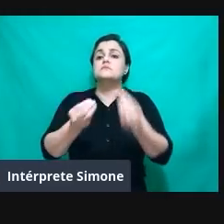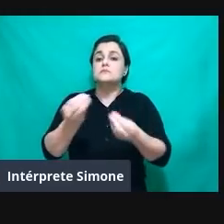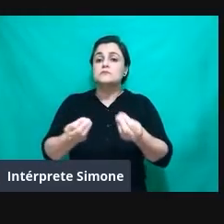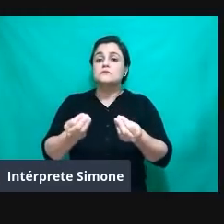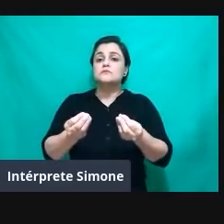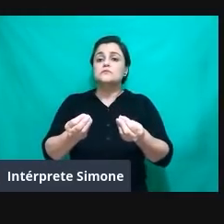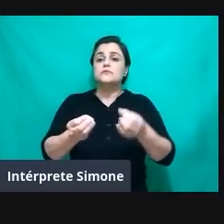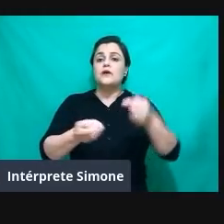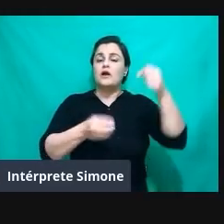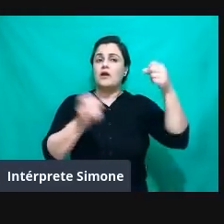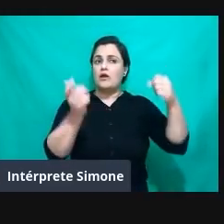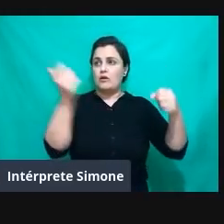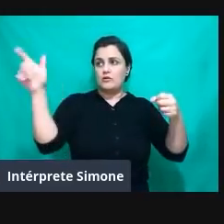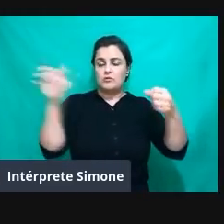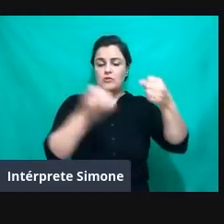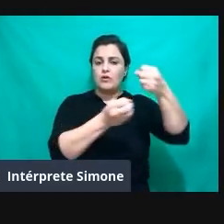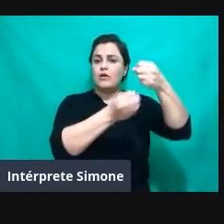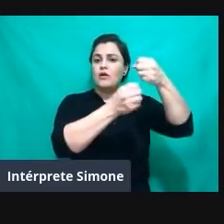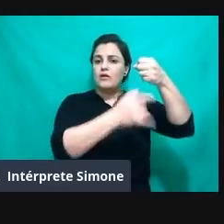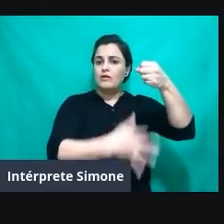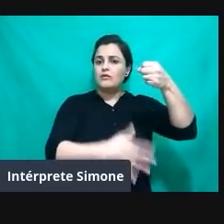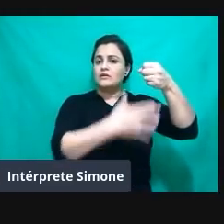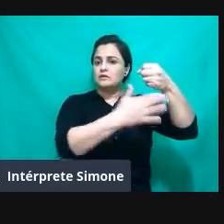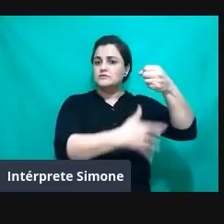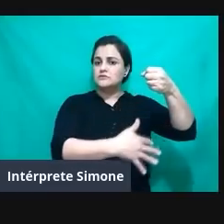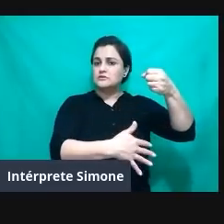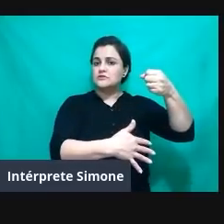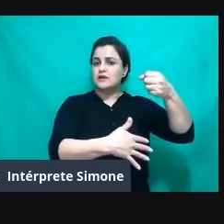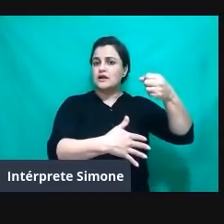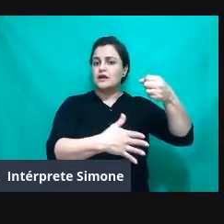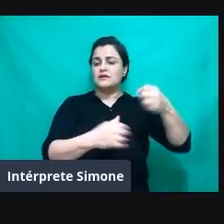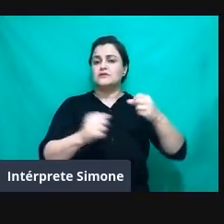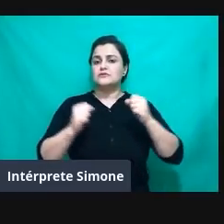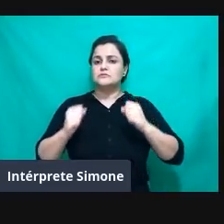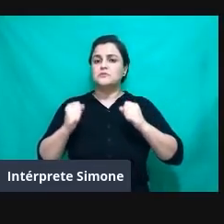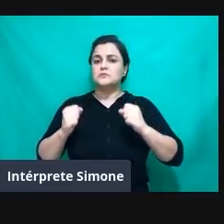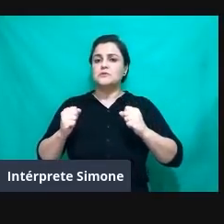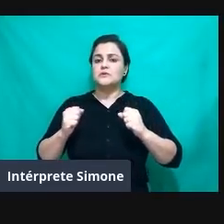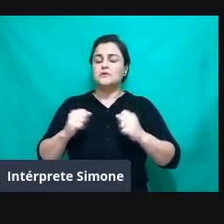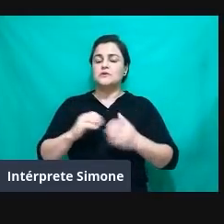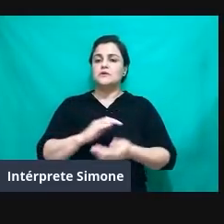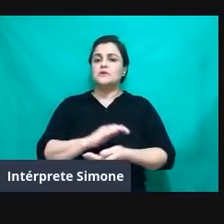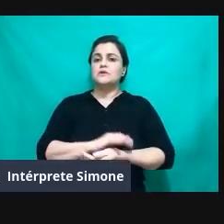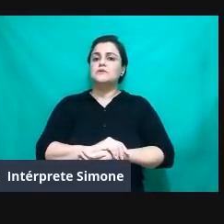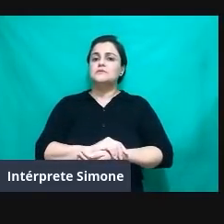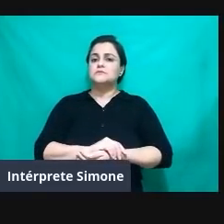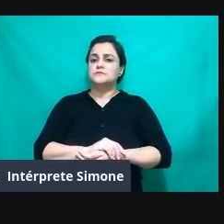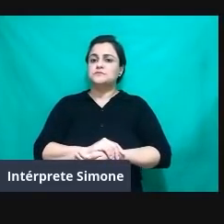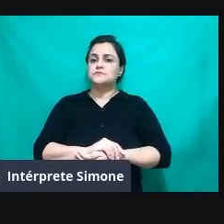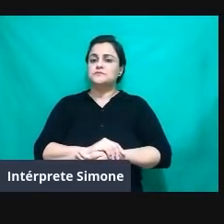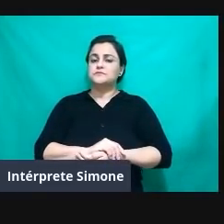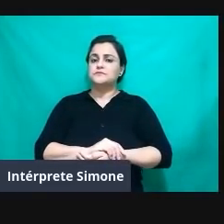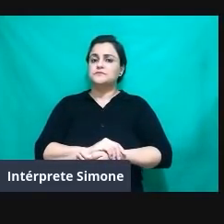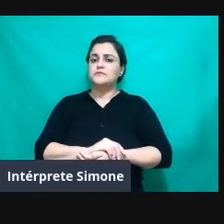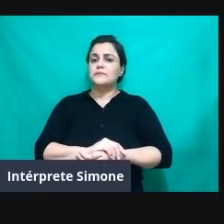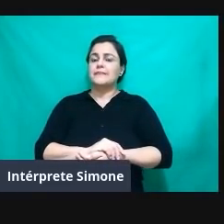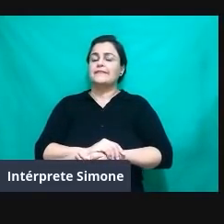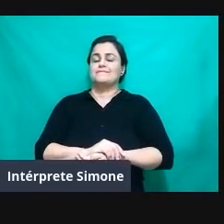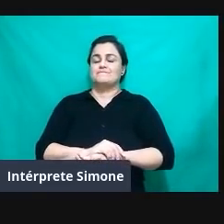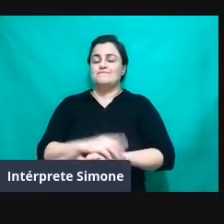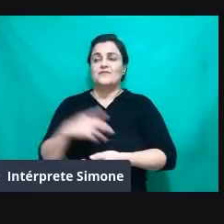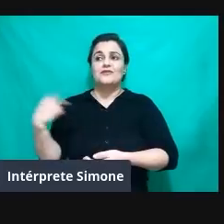princípio, a sua volta tem que ser tranquila, né? Porque nós vamos lidar com muitas coisas ao mesmo